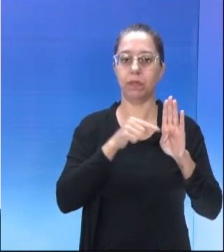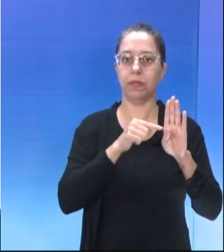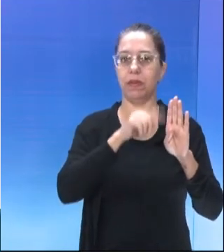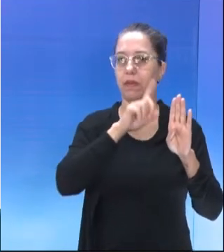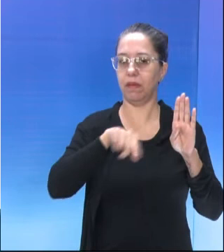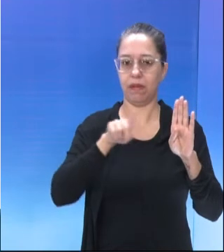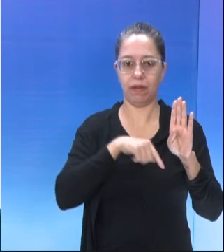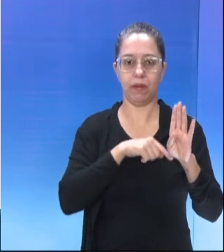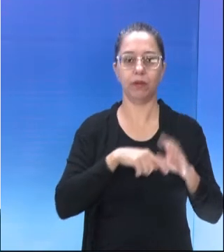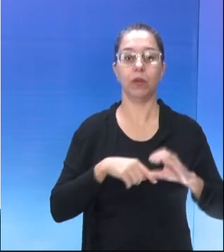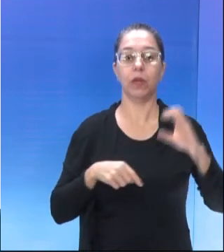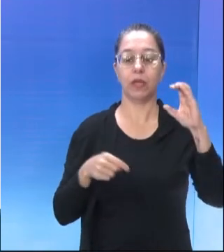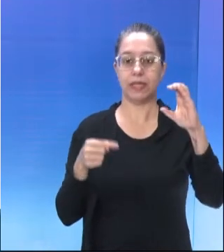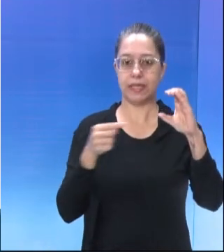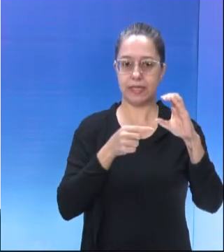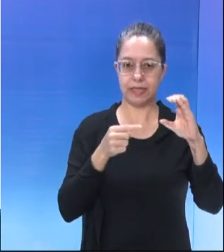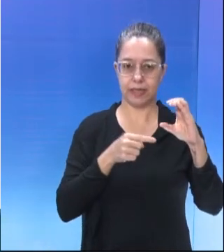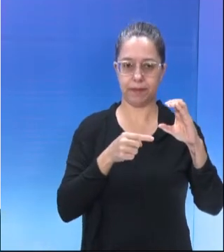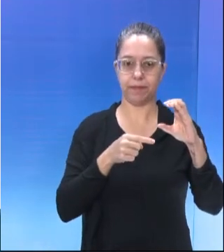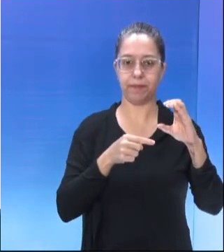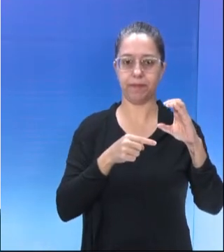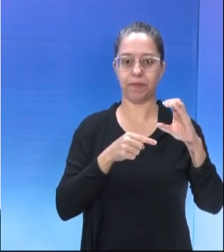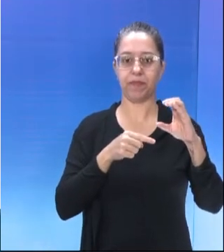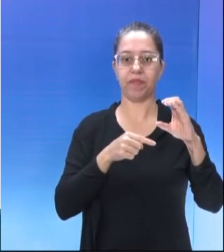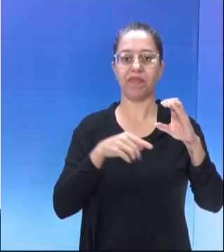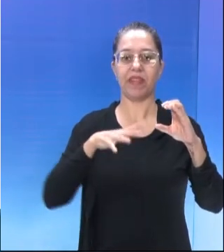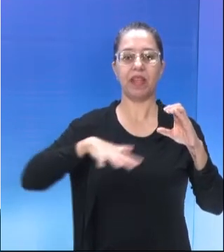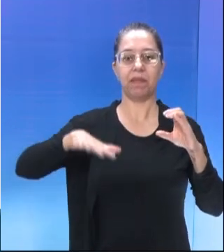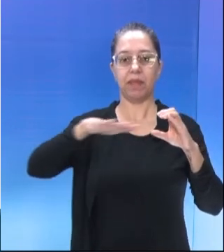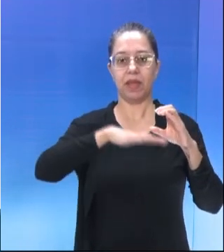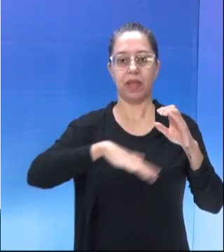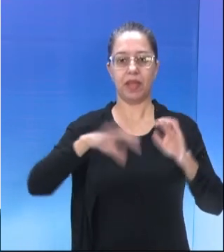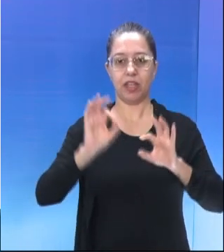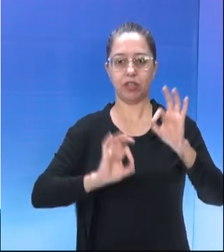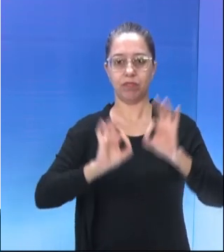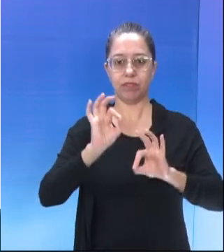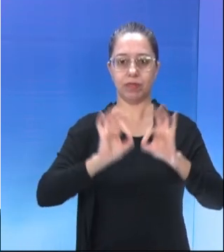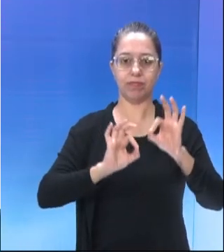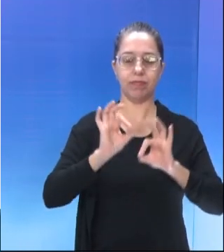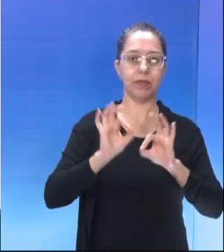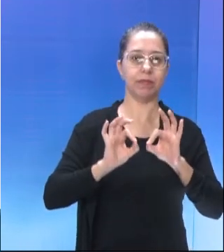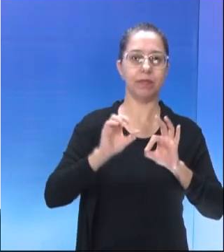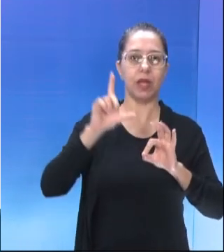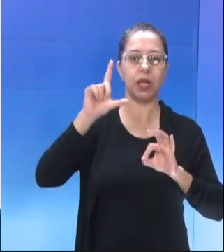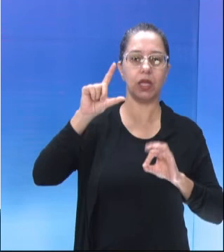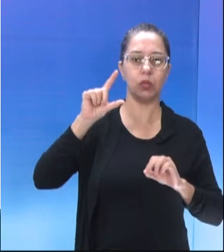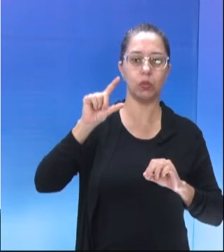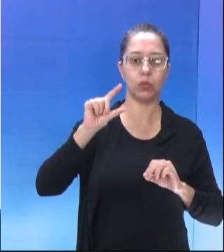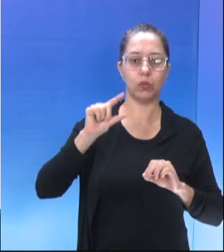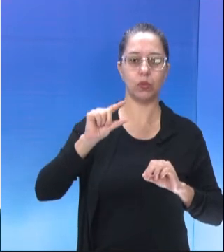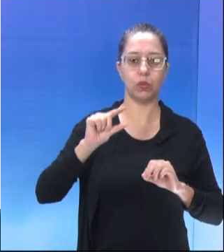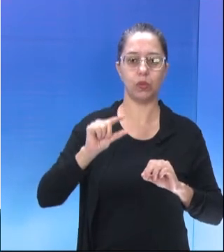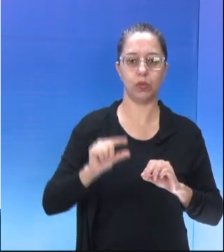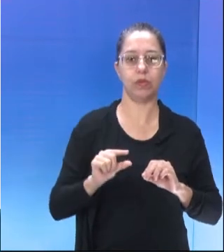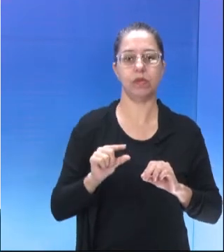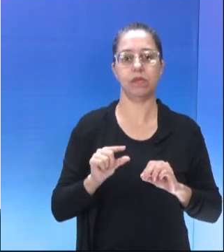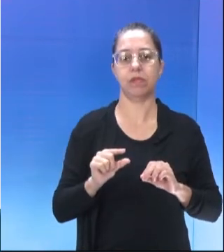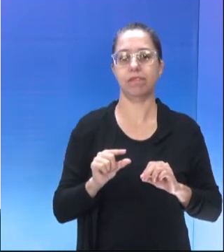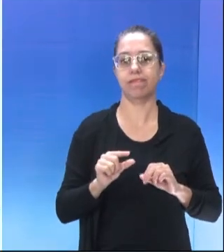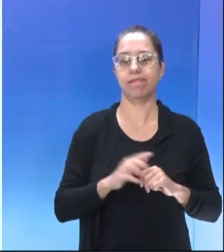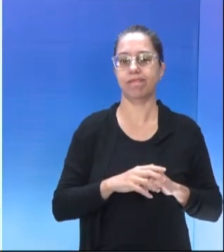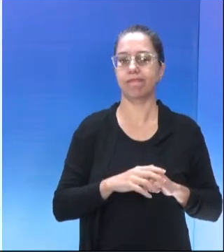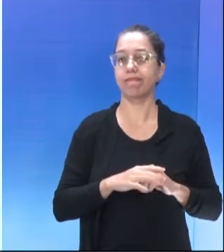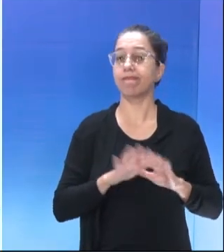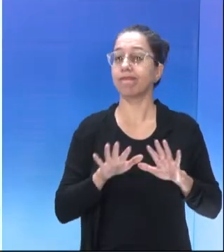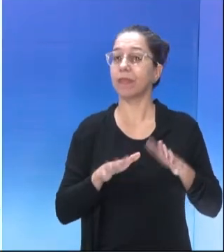Ambiente básico reduz a quantidade de enzima necessária na reação? Entende aqui. E essa